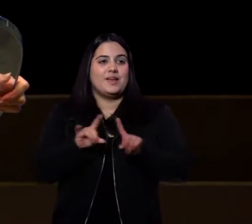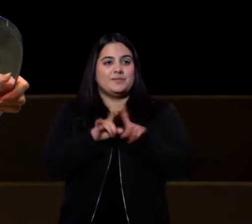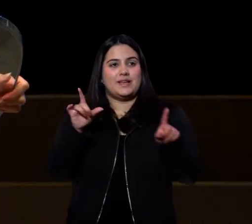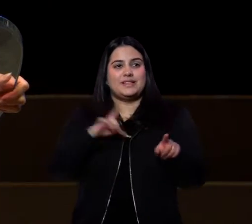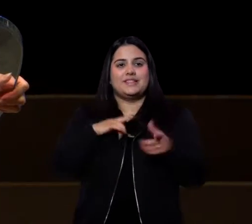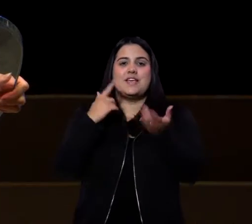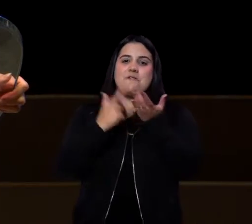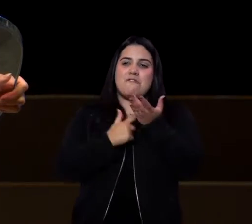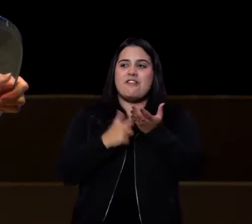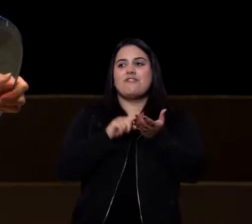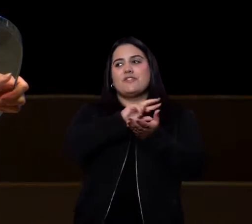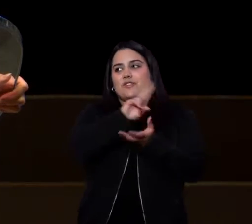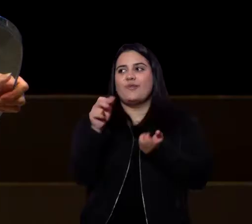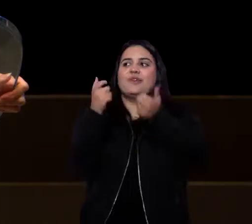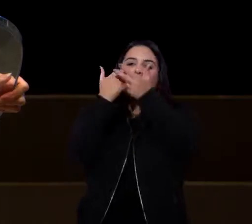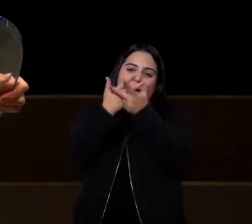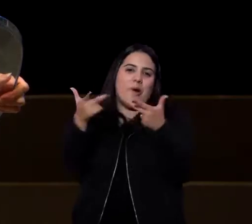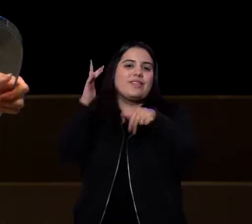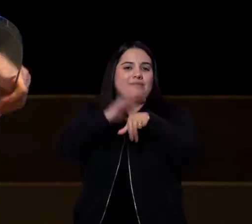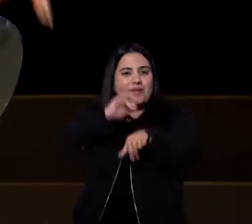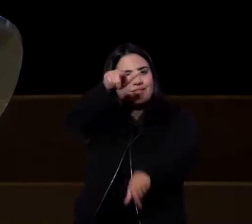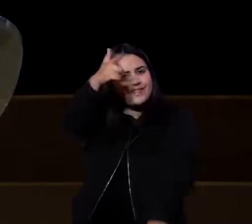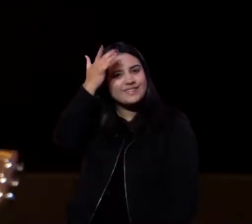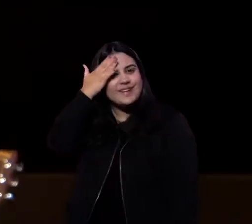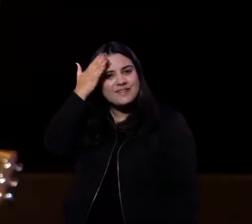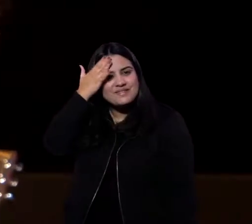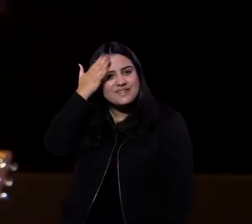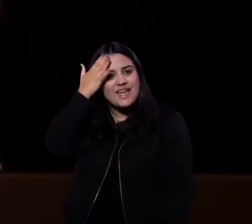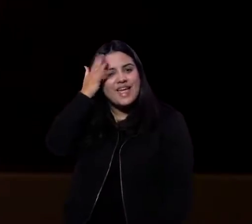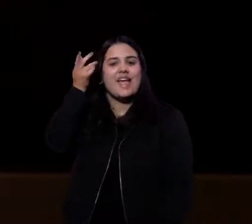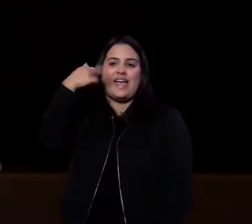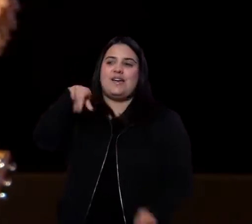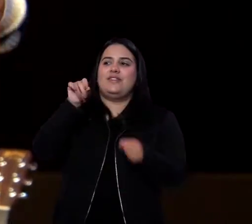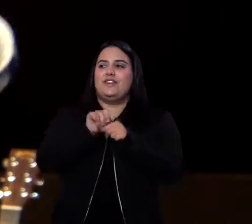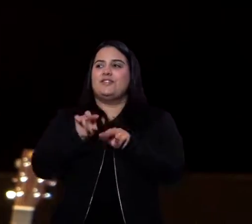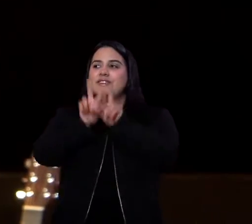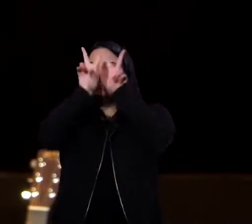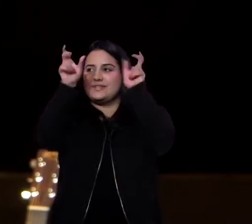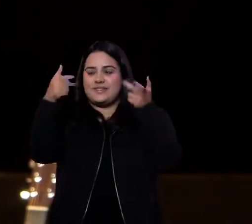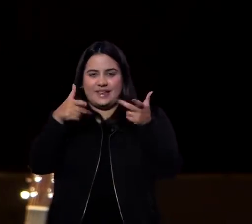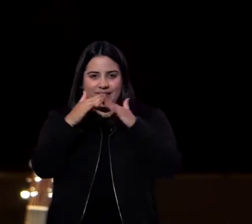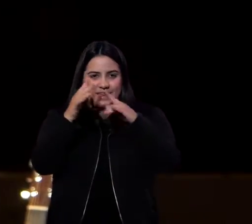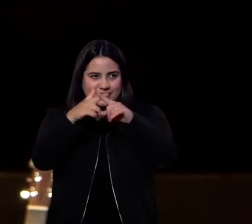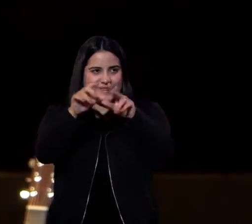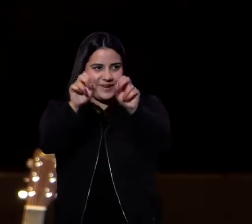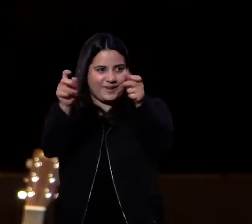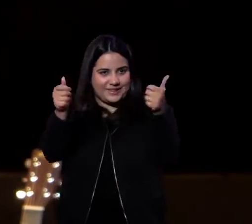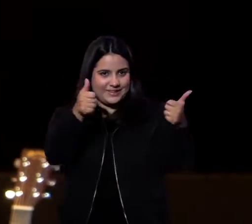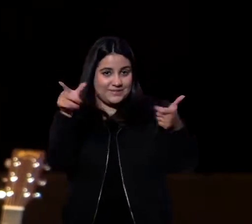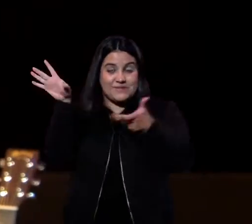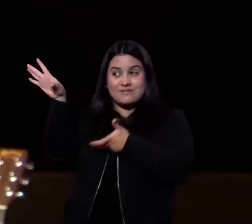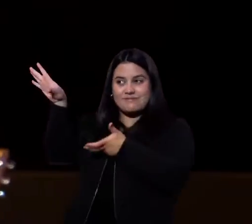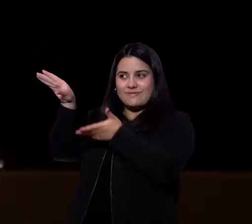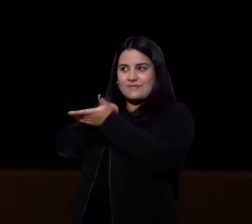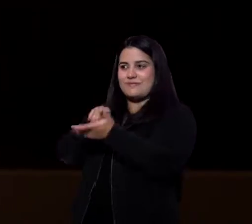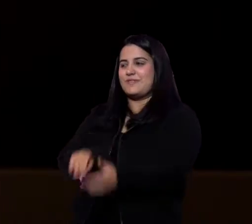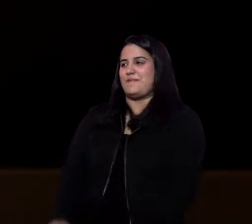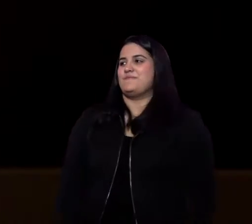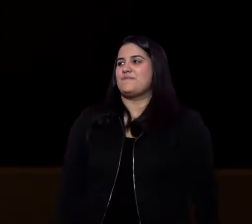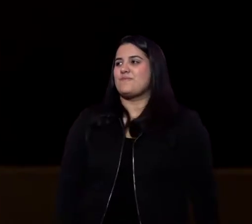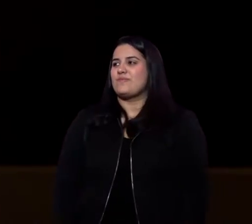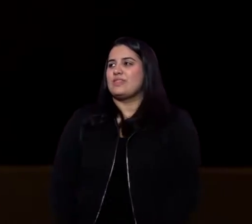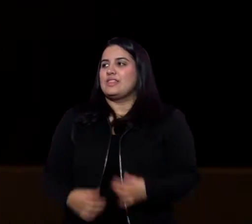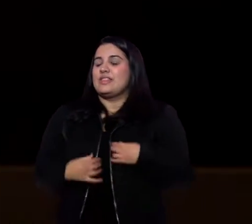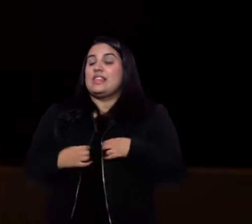Coisas Maiores, sabia? Foi inspirado para a gente fazer essa campanha aqui na igreja, tá? E